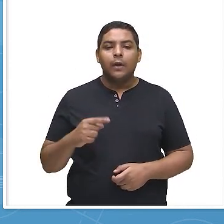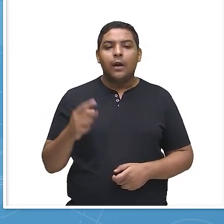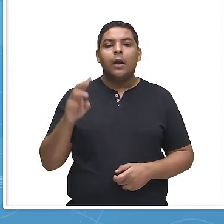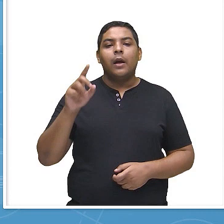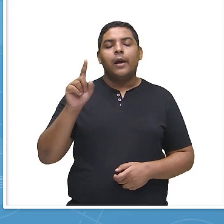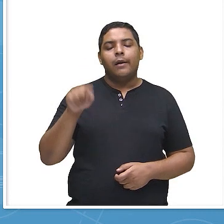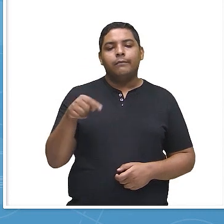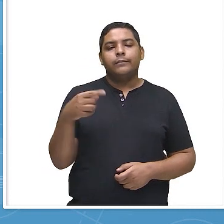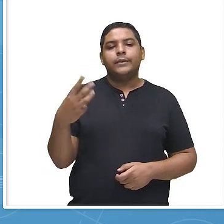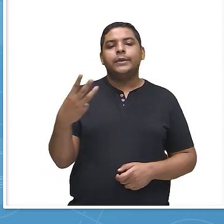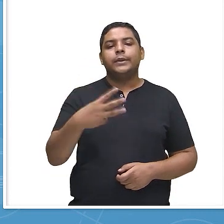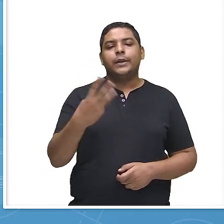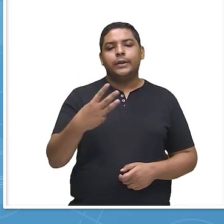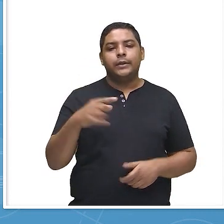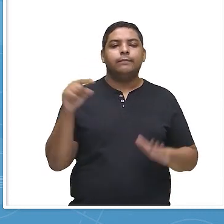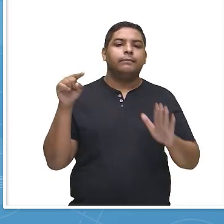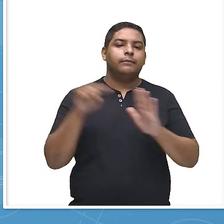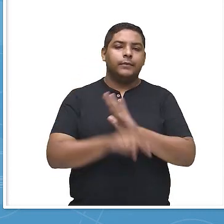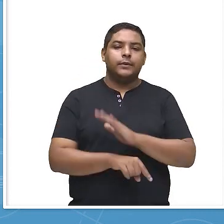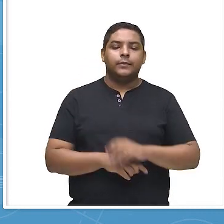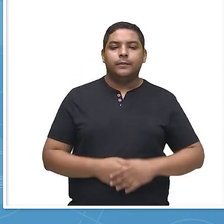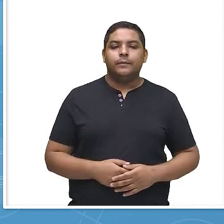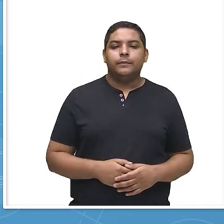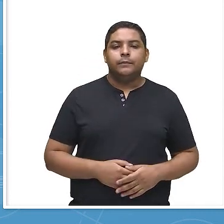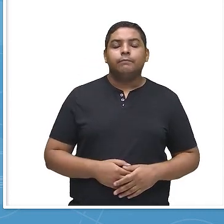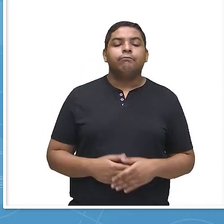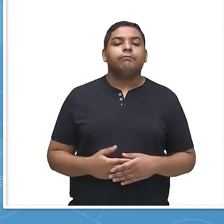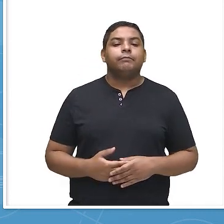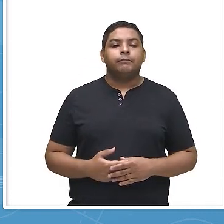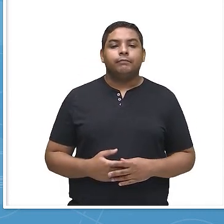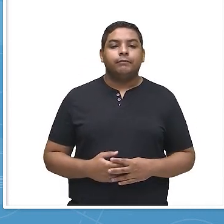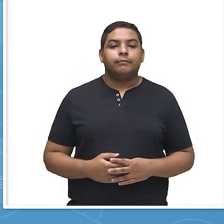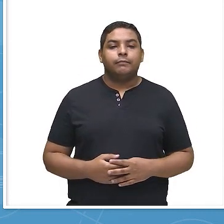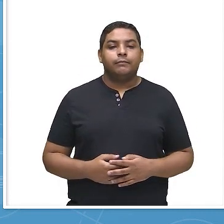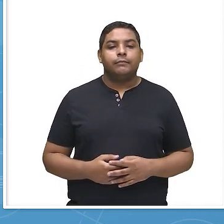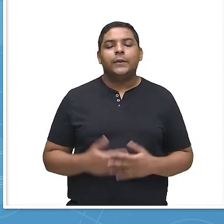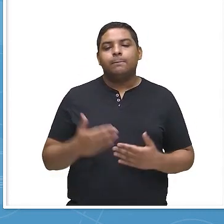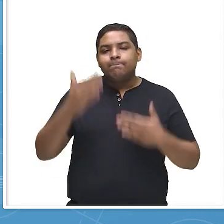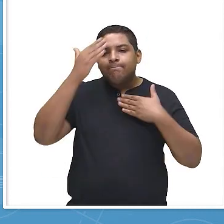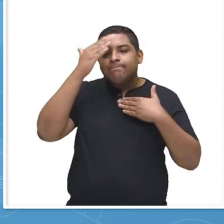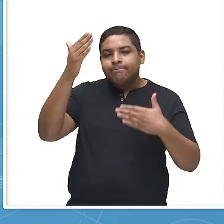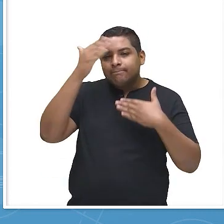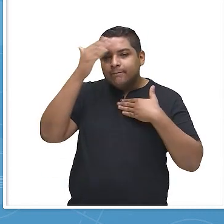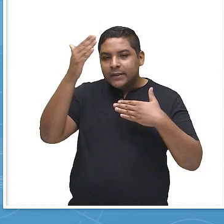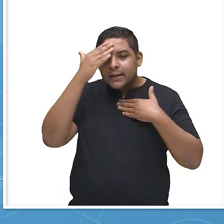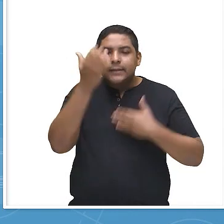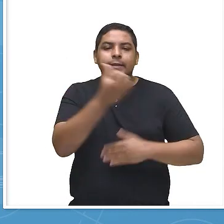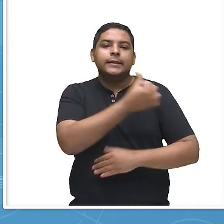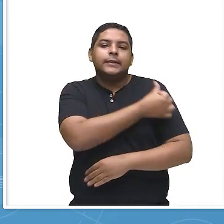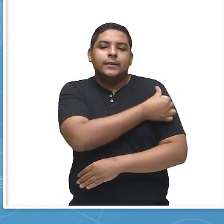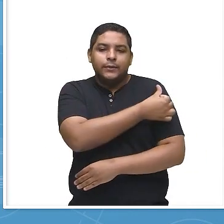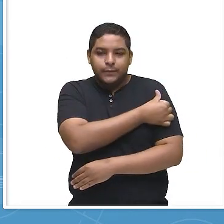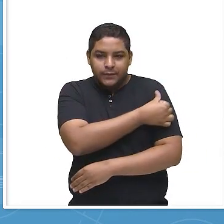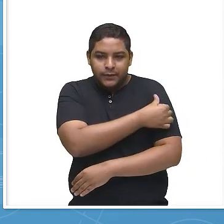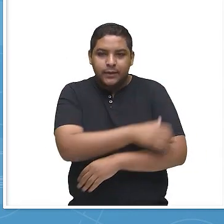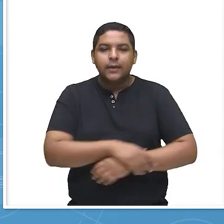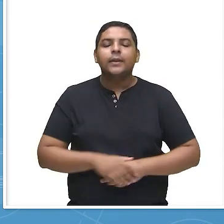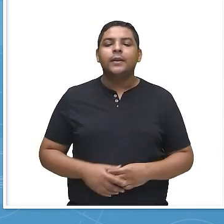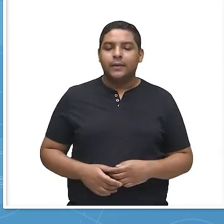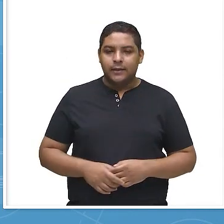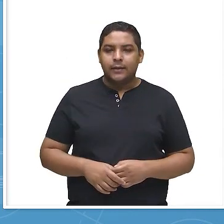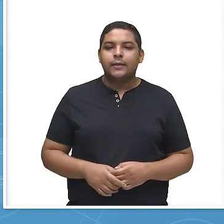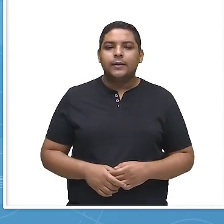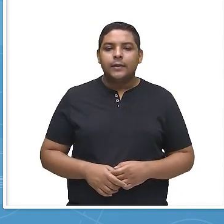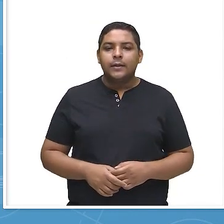terceira questão, tá? Então, pessoal, quero agradecer vocês do sexto ano. Turminha do sexto